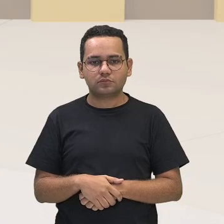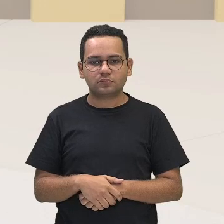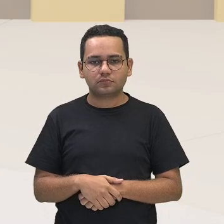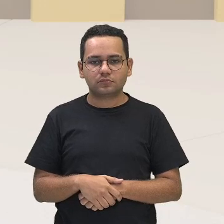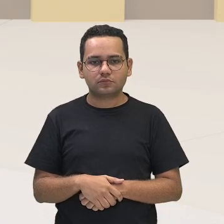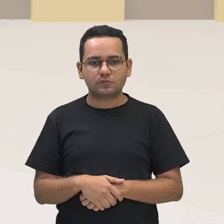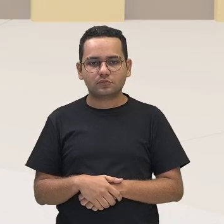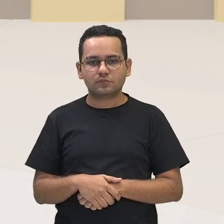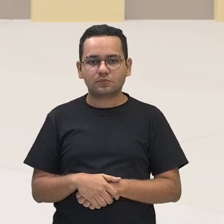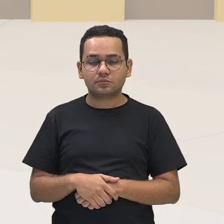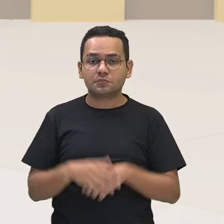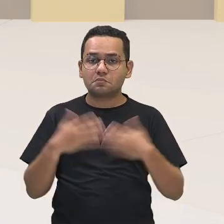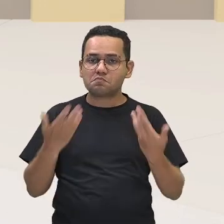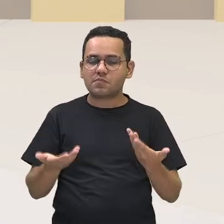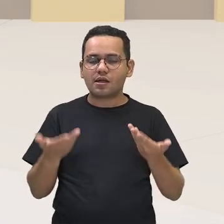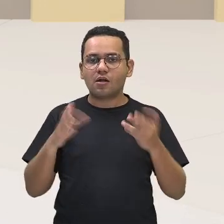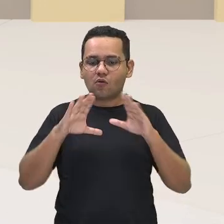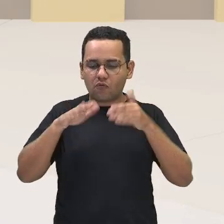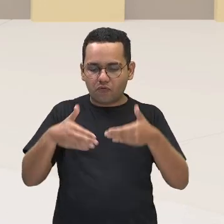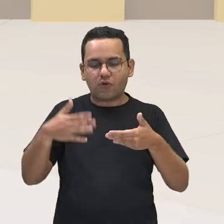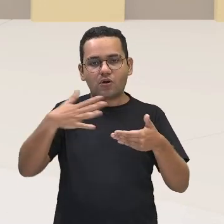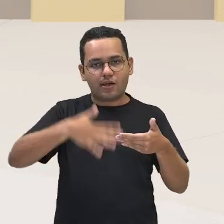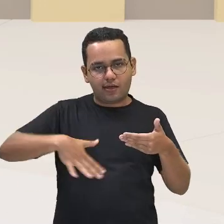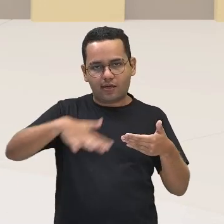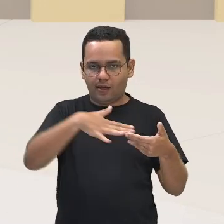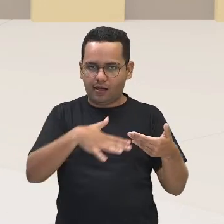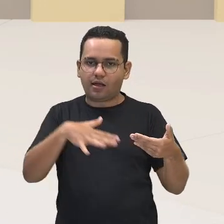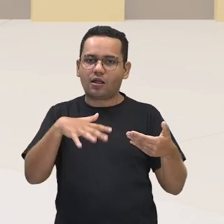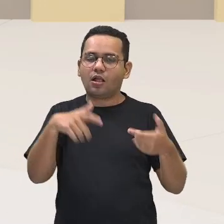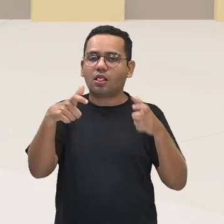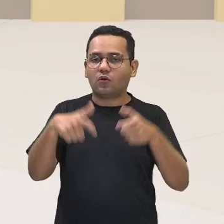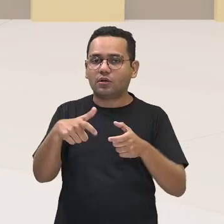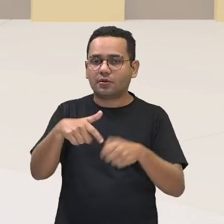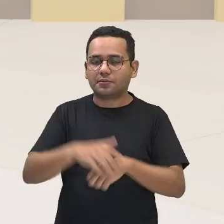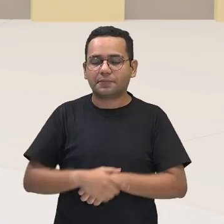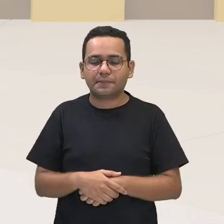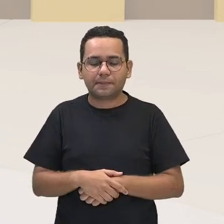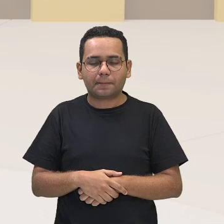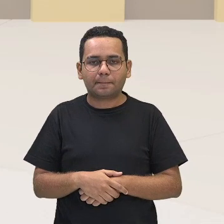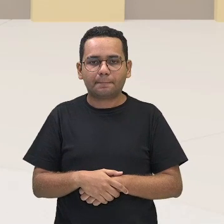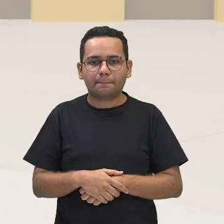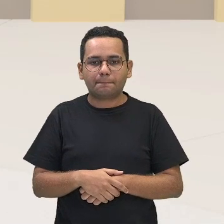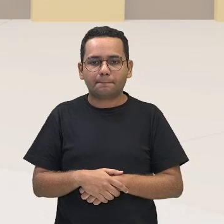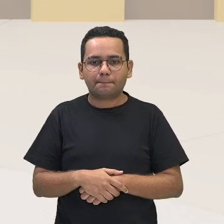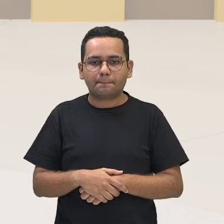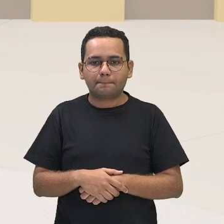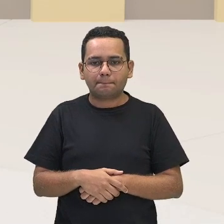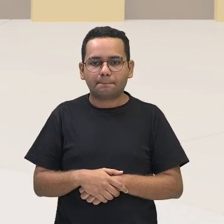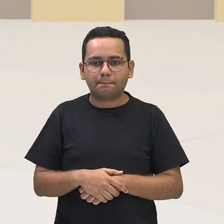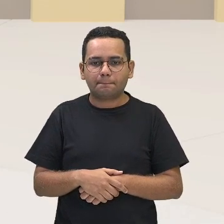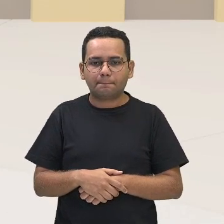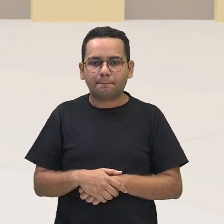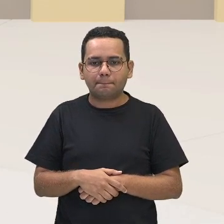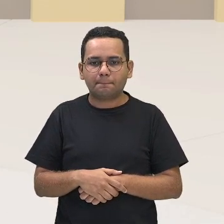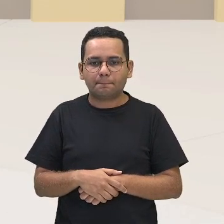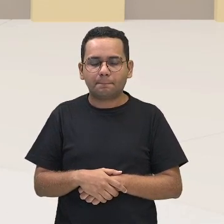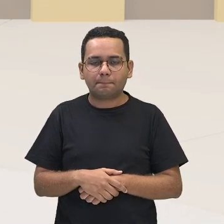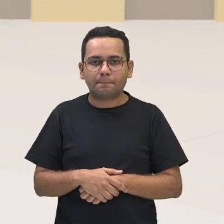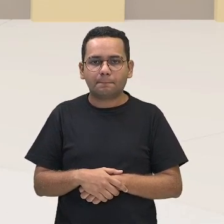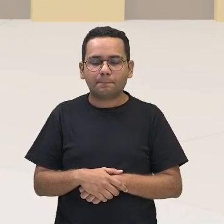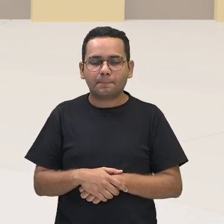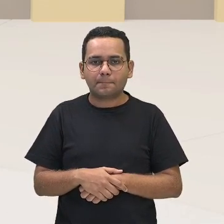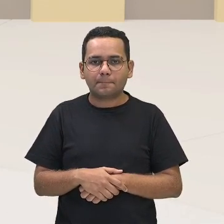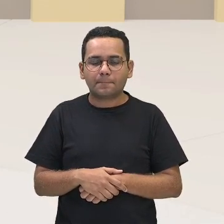para um contexto regional, para o contexto aqui do nosso estado, observar, quando você olhar ao seu redor, qual o grupo étnico que